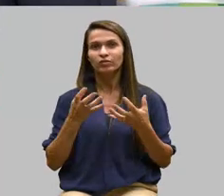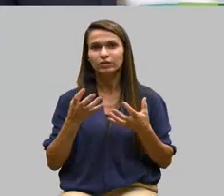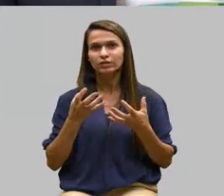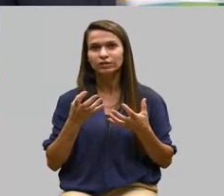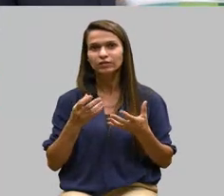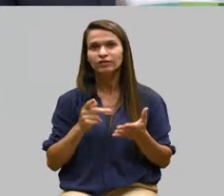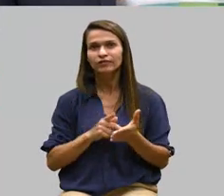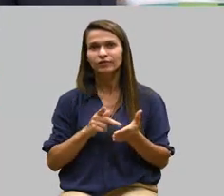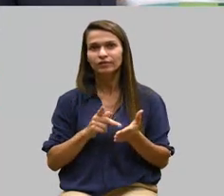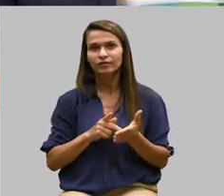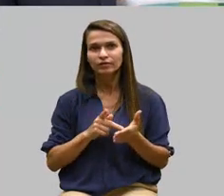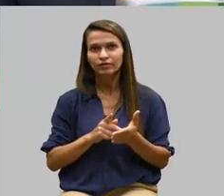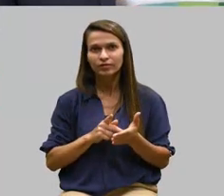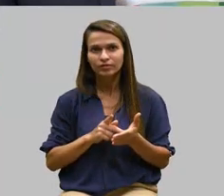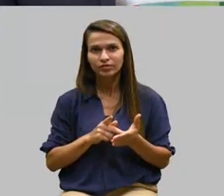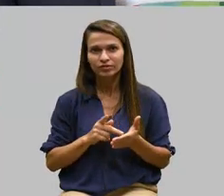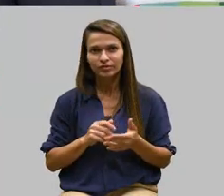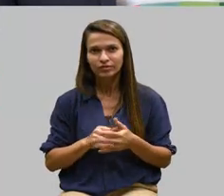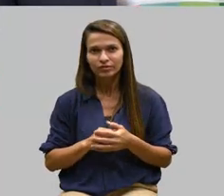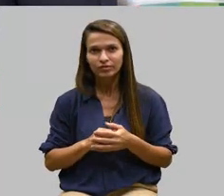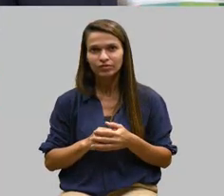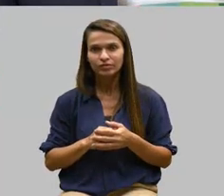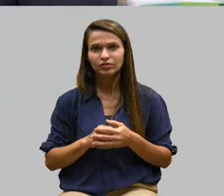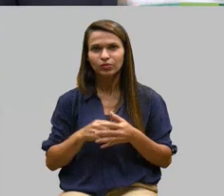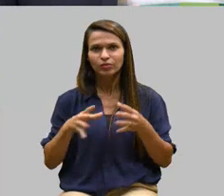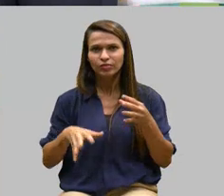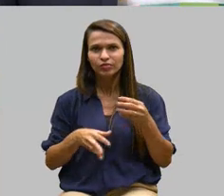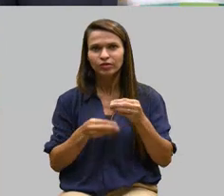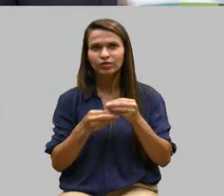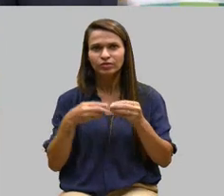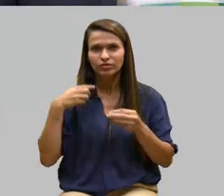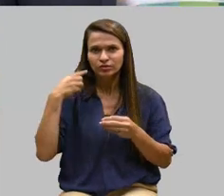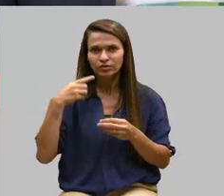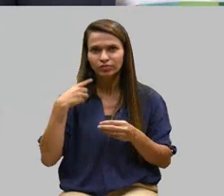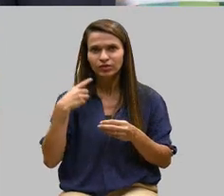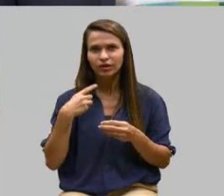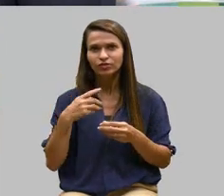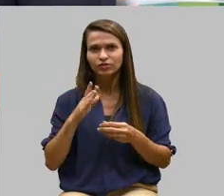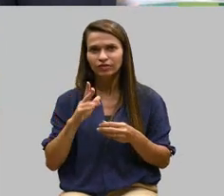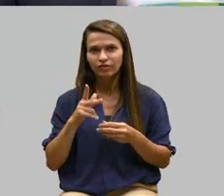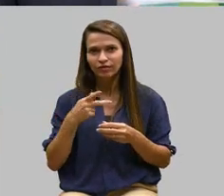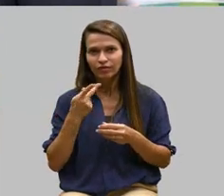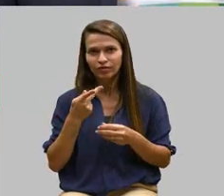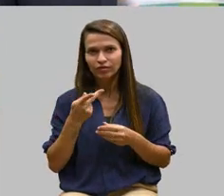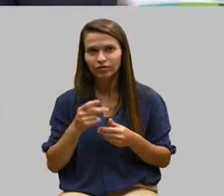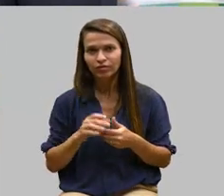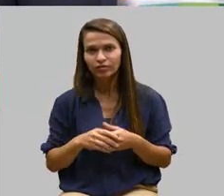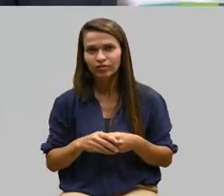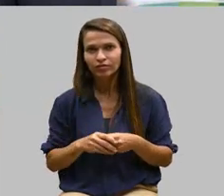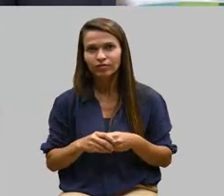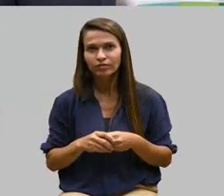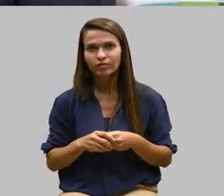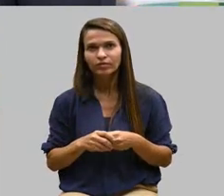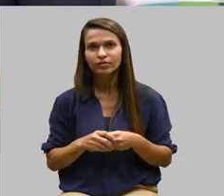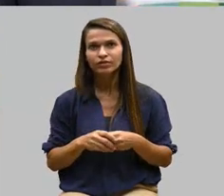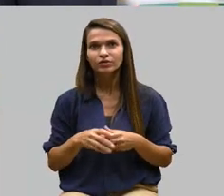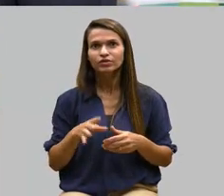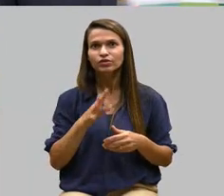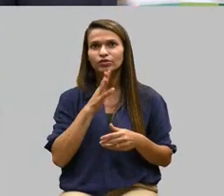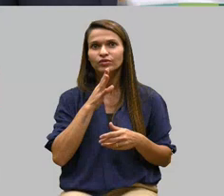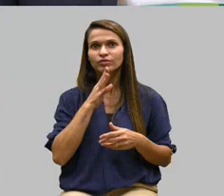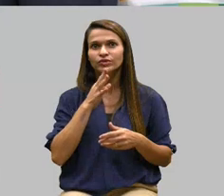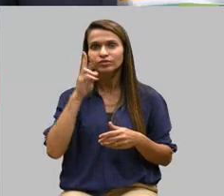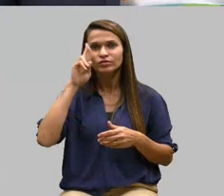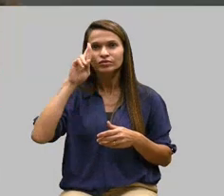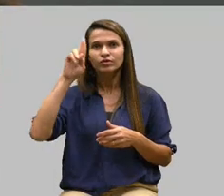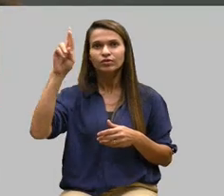Deputado Greco da fundação é trazer ao conhecimento dos Senhores Qual é a